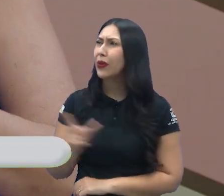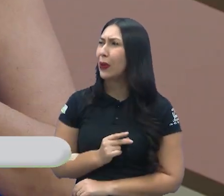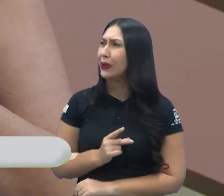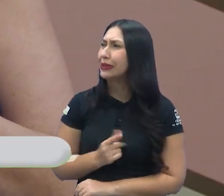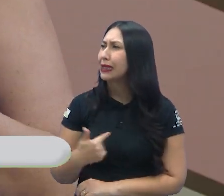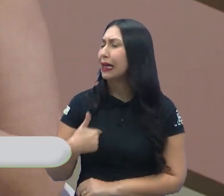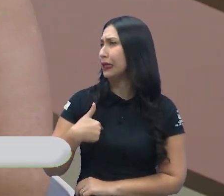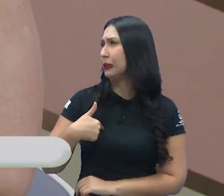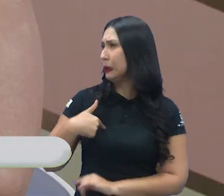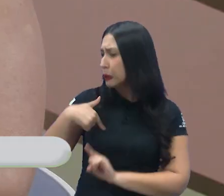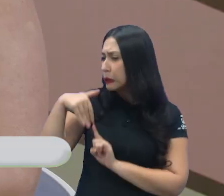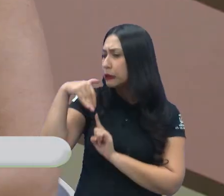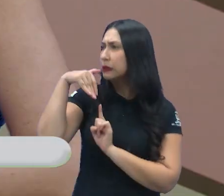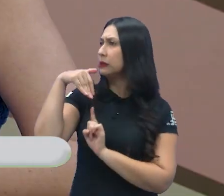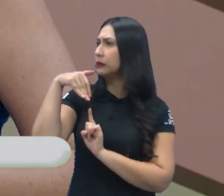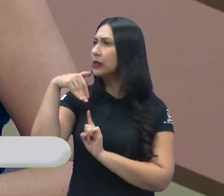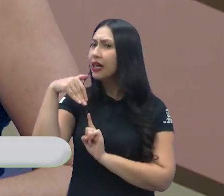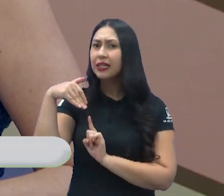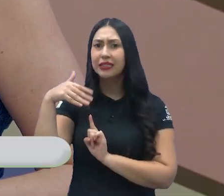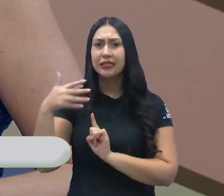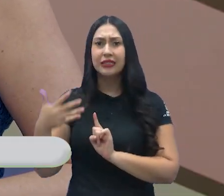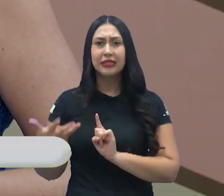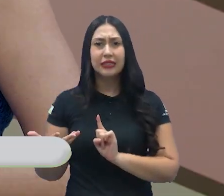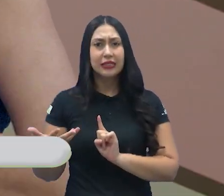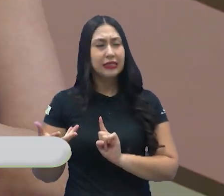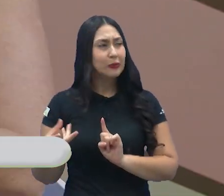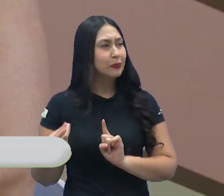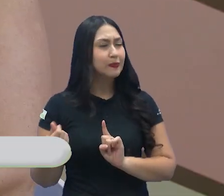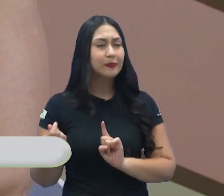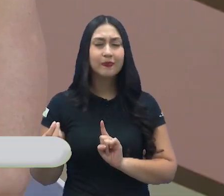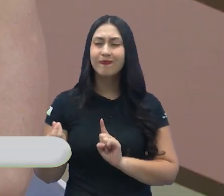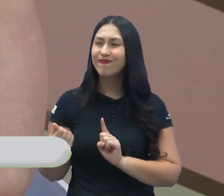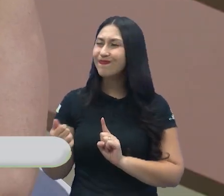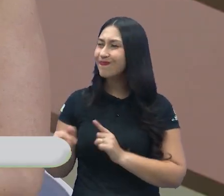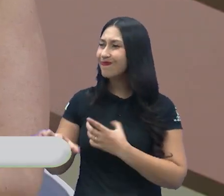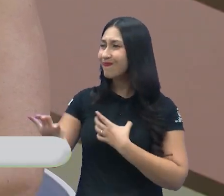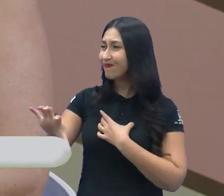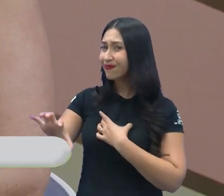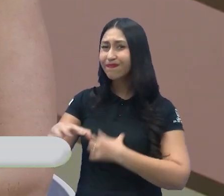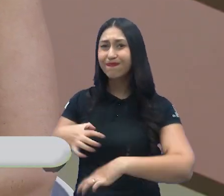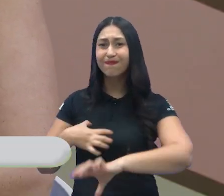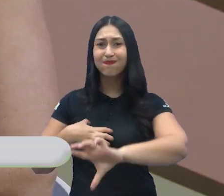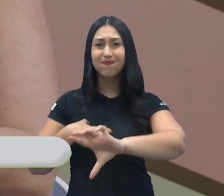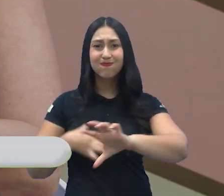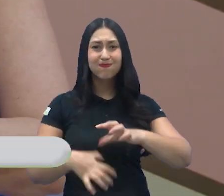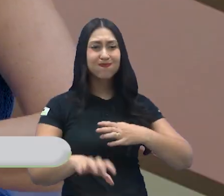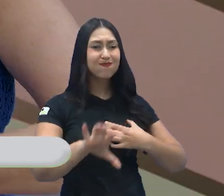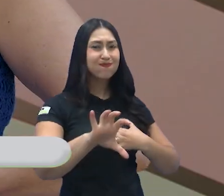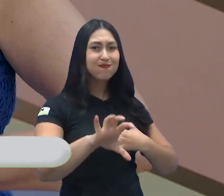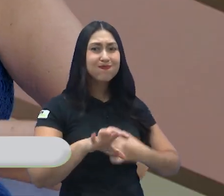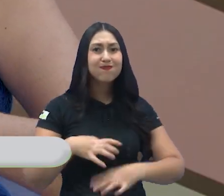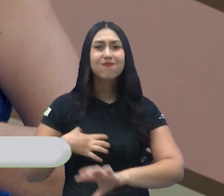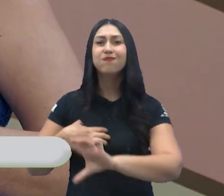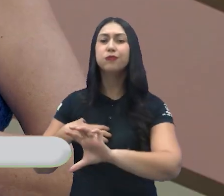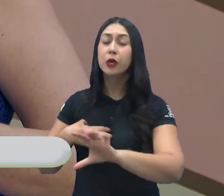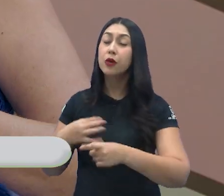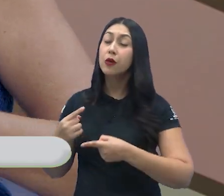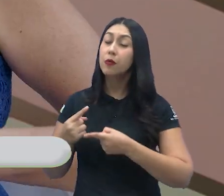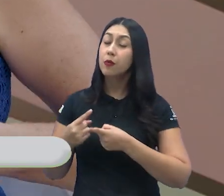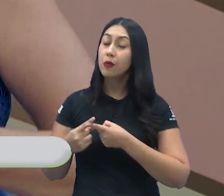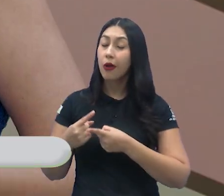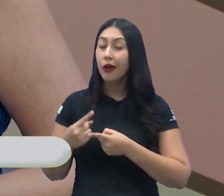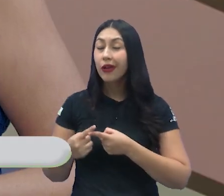causa, eu que causei isso. Ele é muito empático com a dor humana por conta